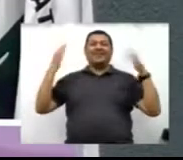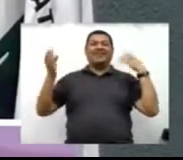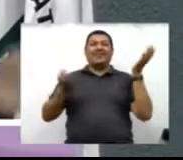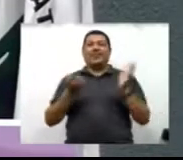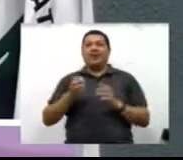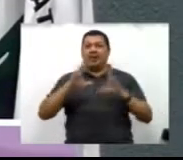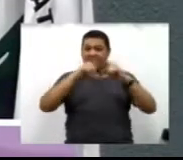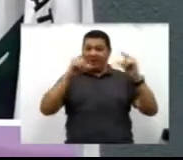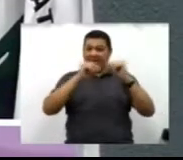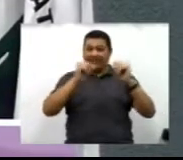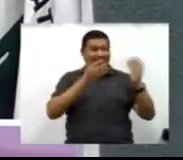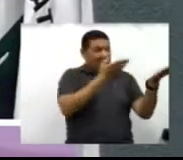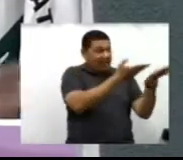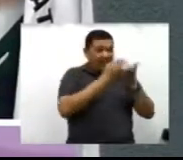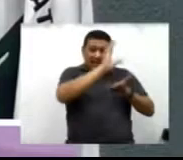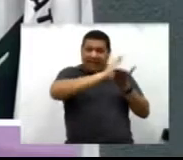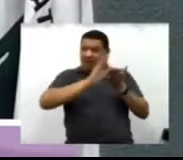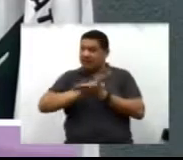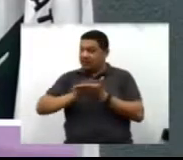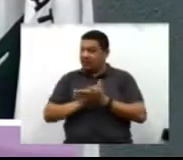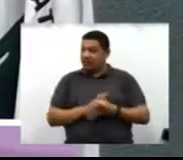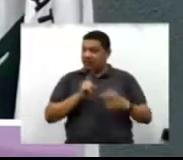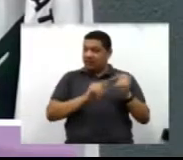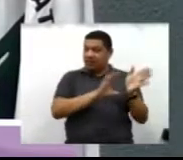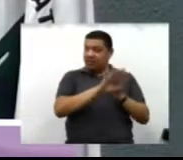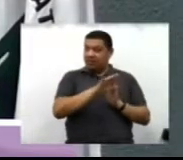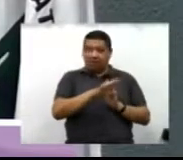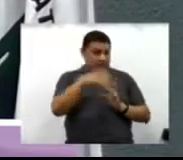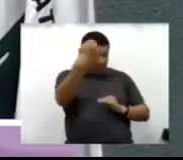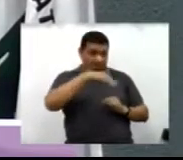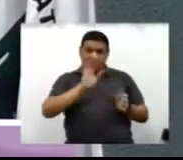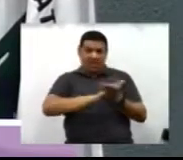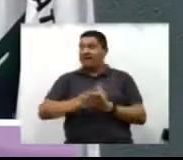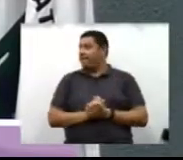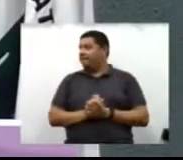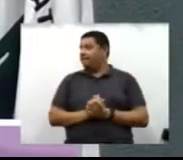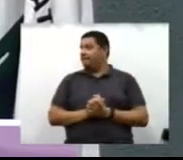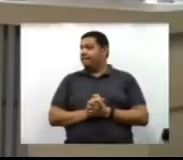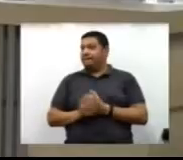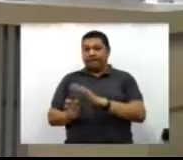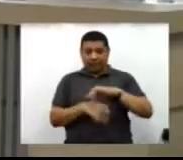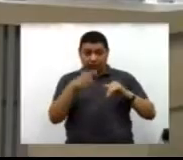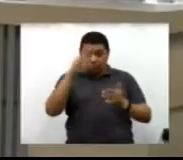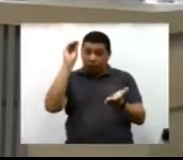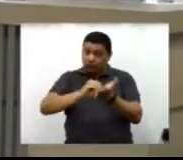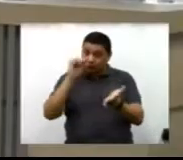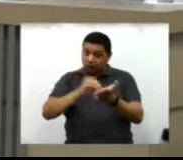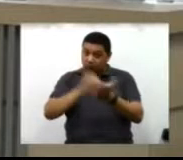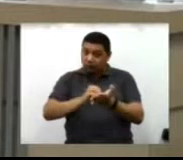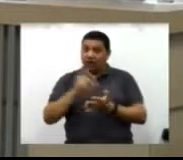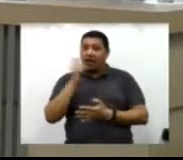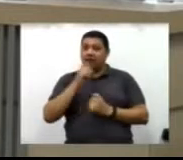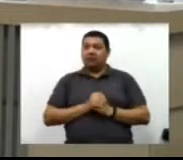nenhum centavo. Porque do senhor, vereador, o senhor me desculpa porque em Cacoal até agora não chegou, foi nada, nem um centavo. É falta com a verdade e com respeito com